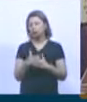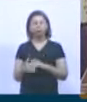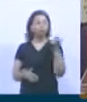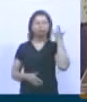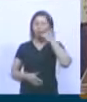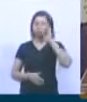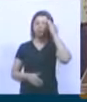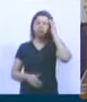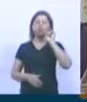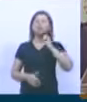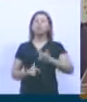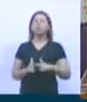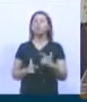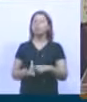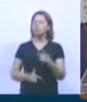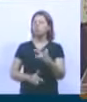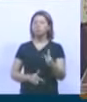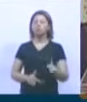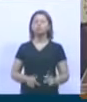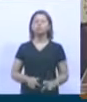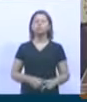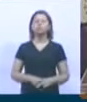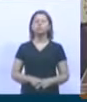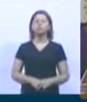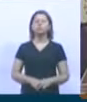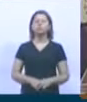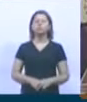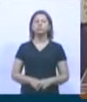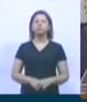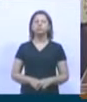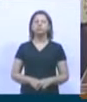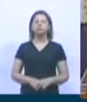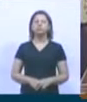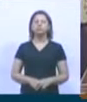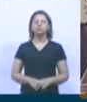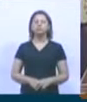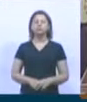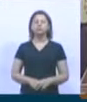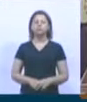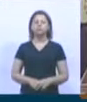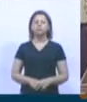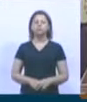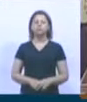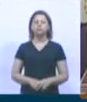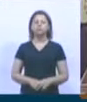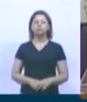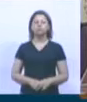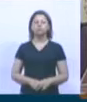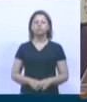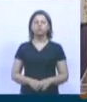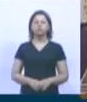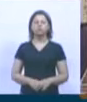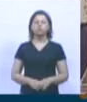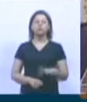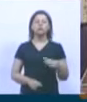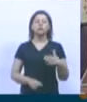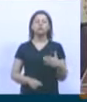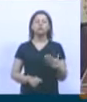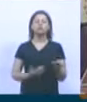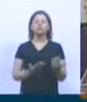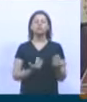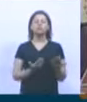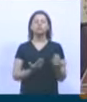descobrimos qual é o problema dele. And then this young man felt so bad that he told his mommy and daddy. Então esse